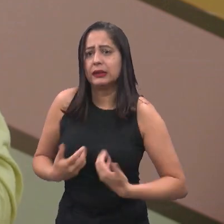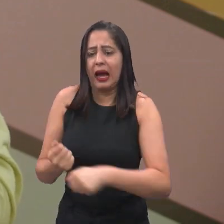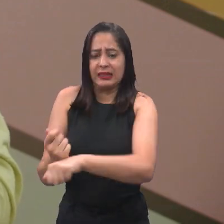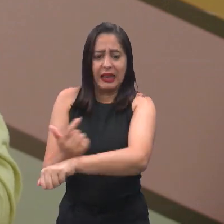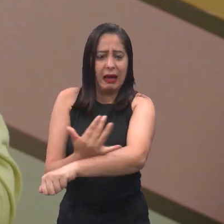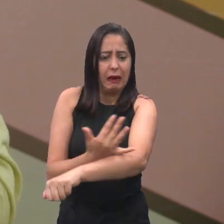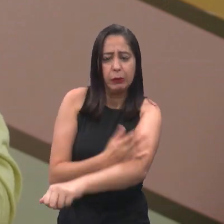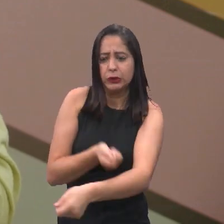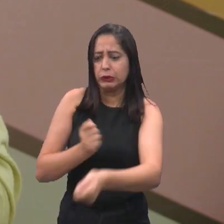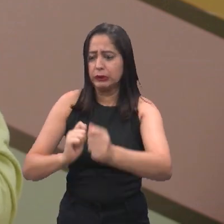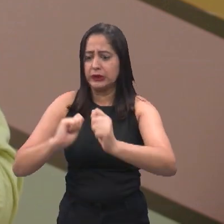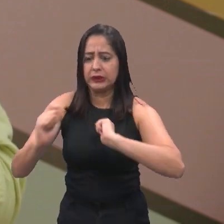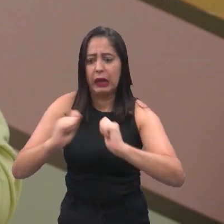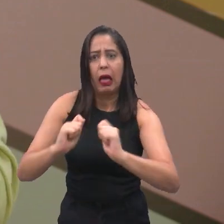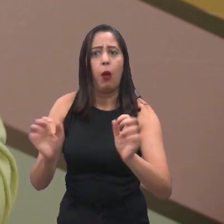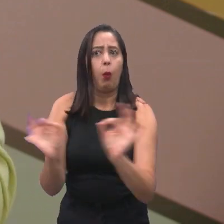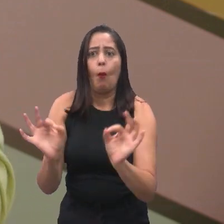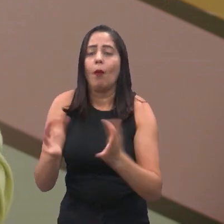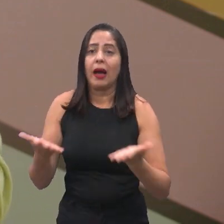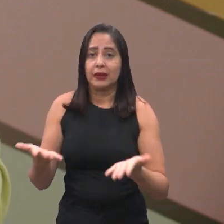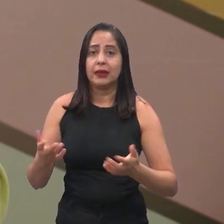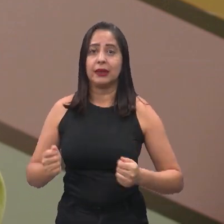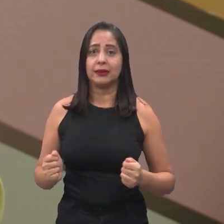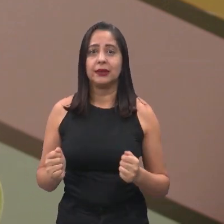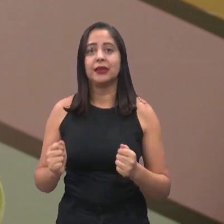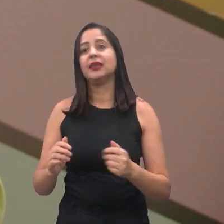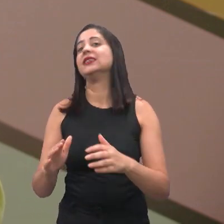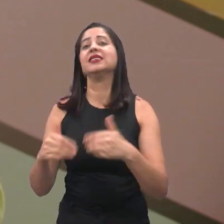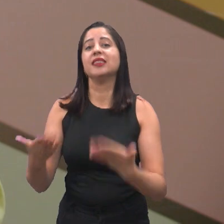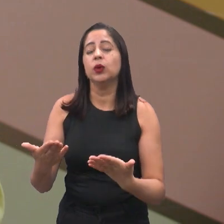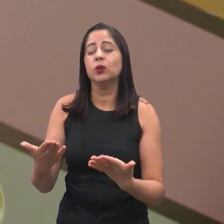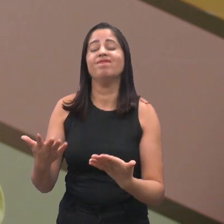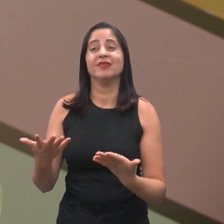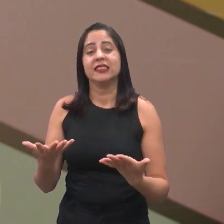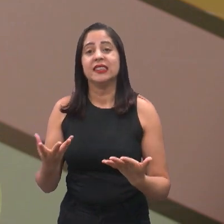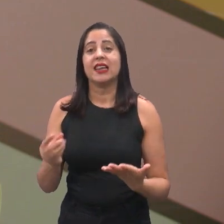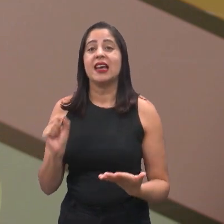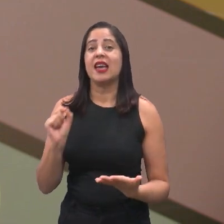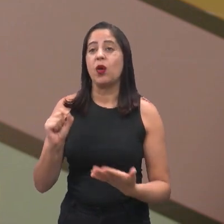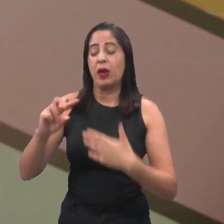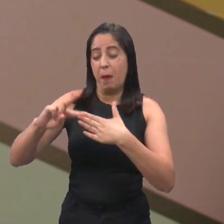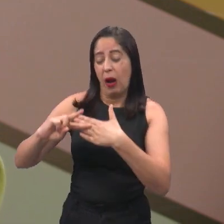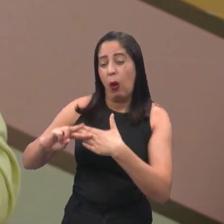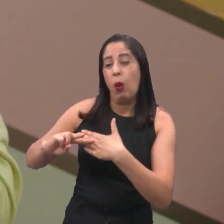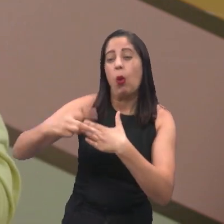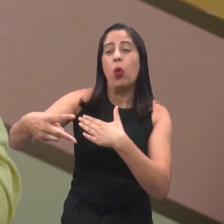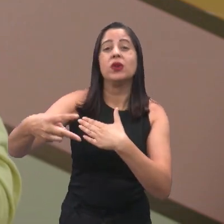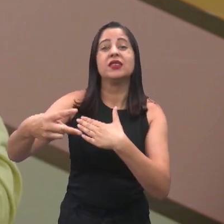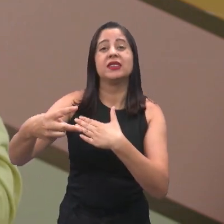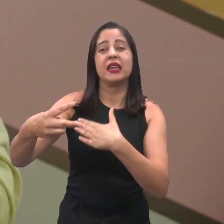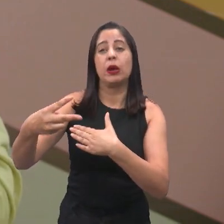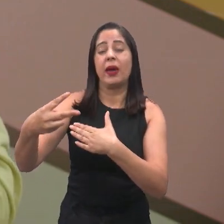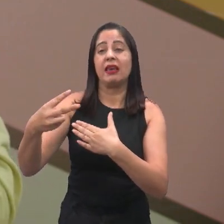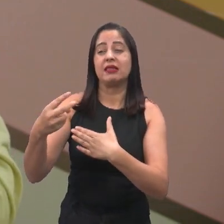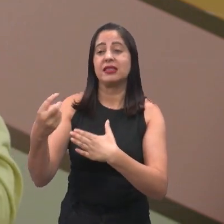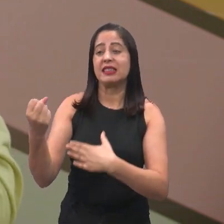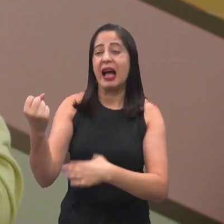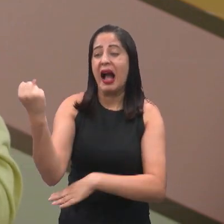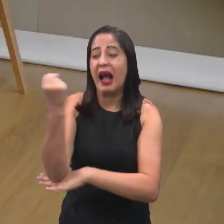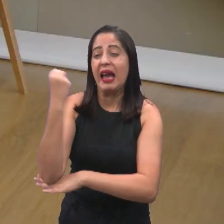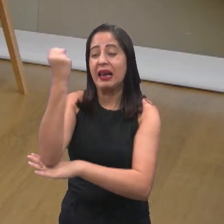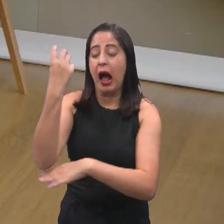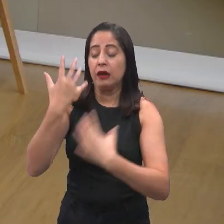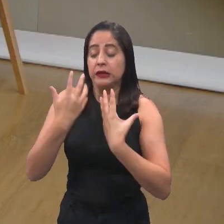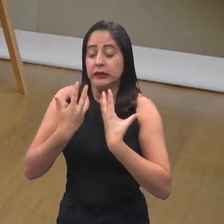nossas atividades. É um resultado intenso de uma exaustão. E por que está